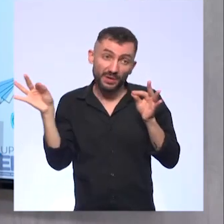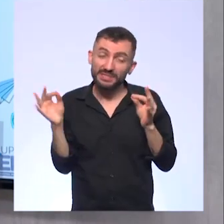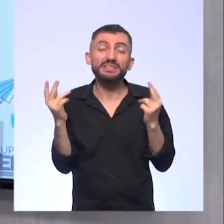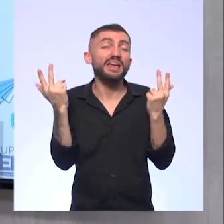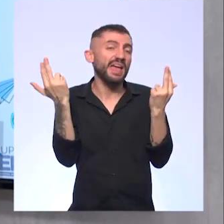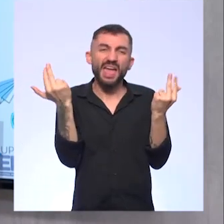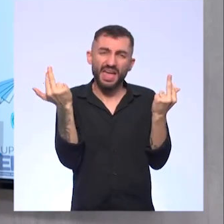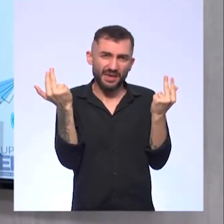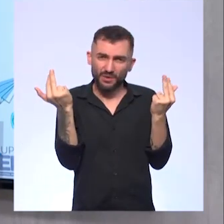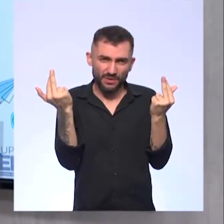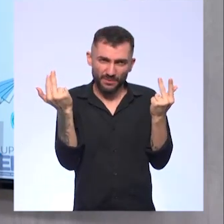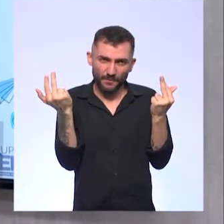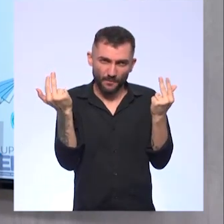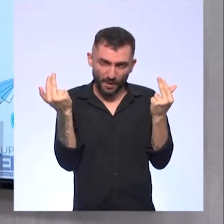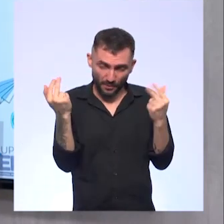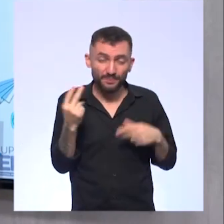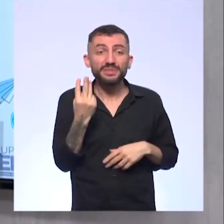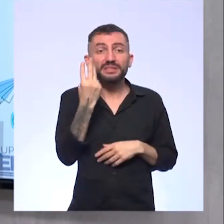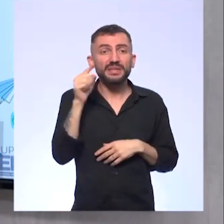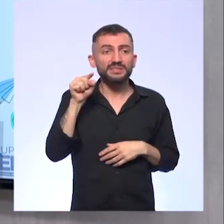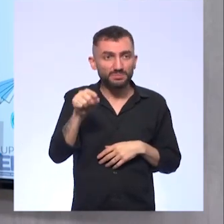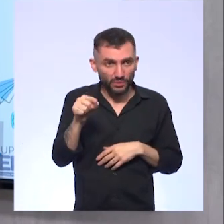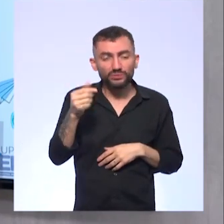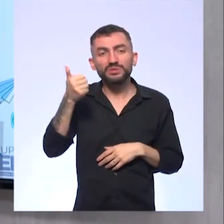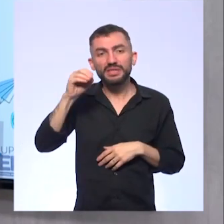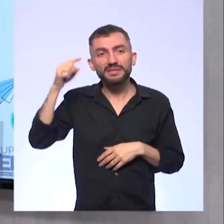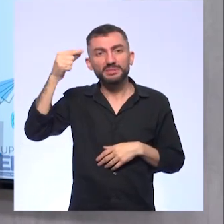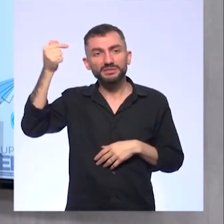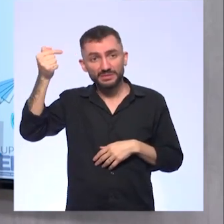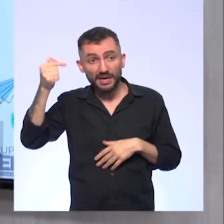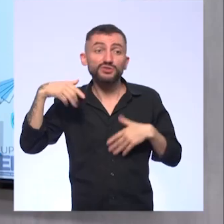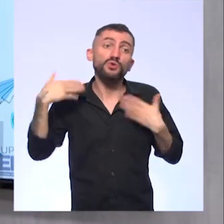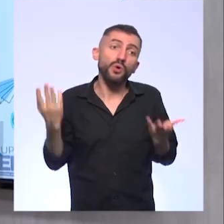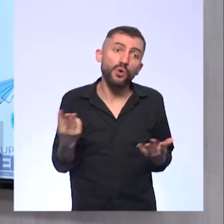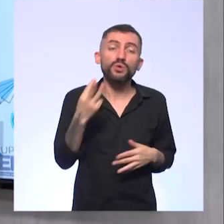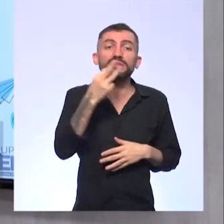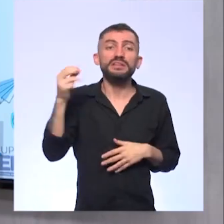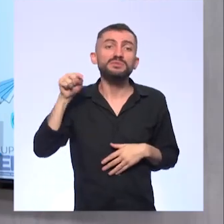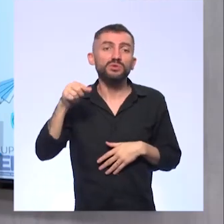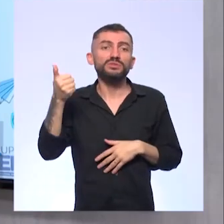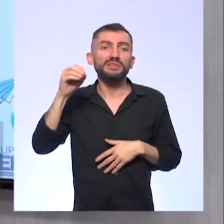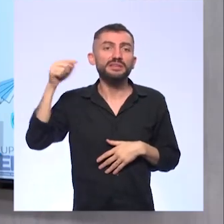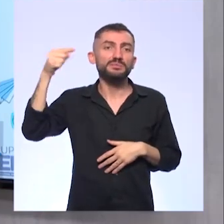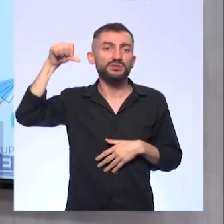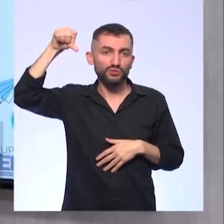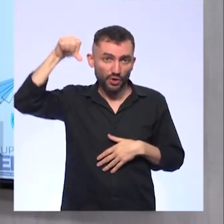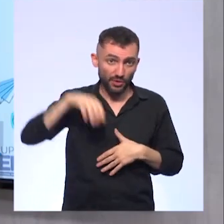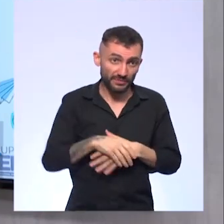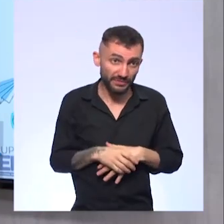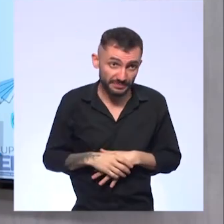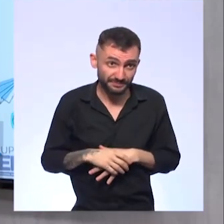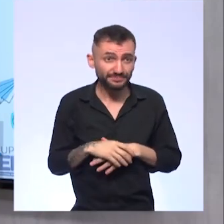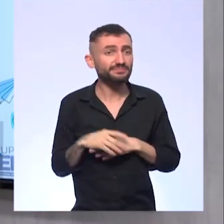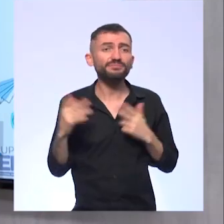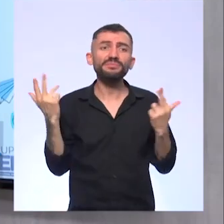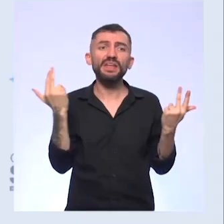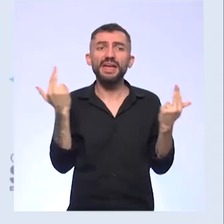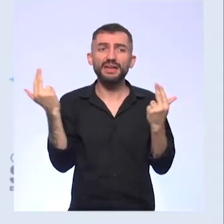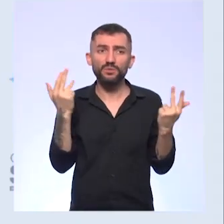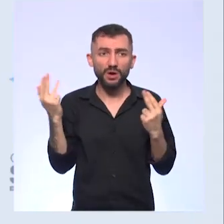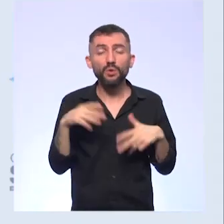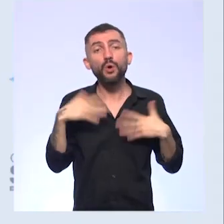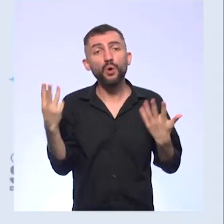mesma coisa que 3 dentes vezes 10 a menos nove mento o que que é 300 vezes 10 a menos nove é a mesma coisa que